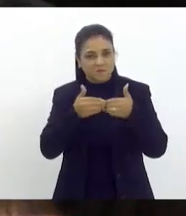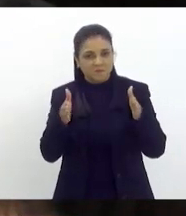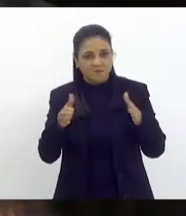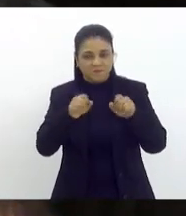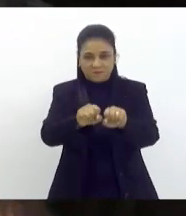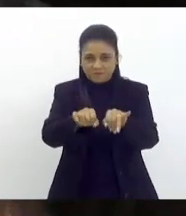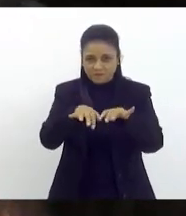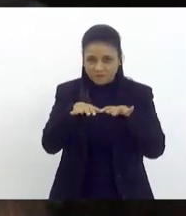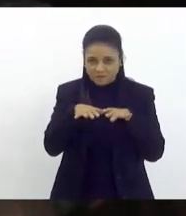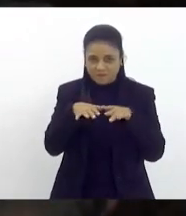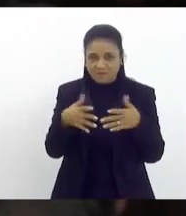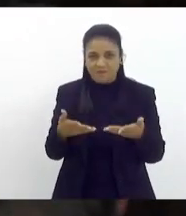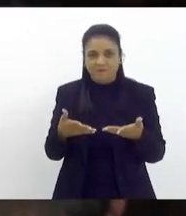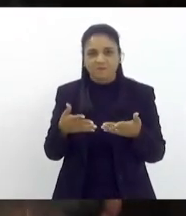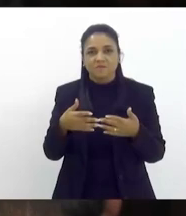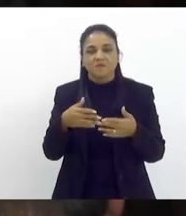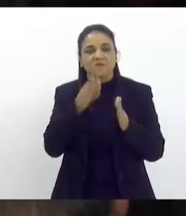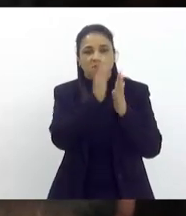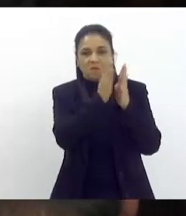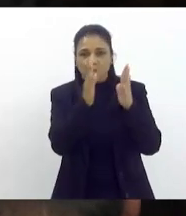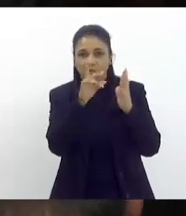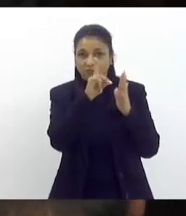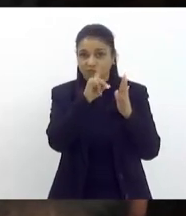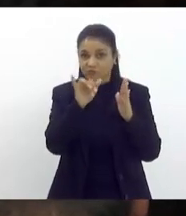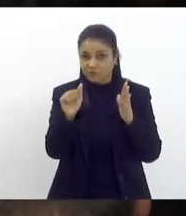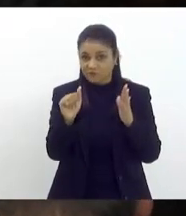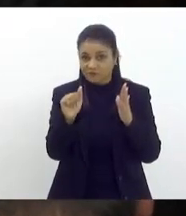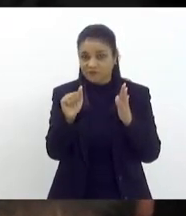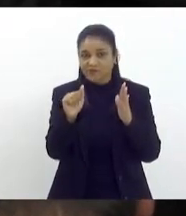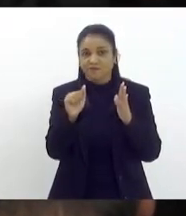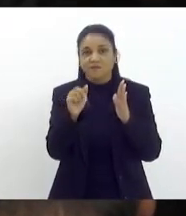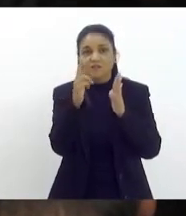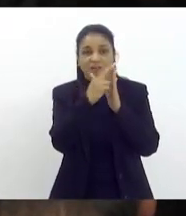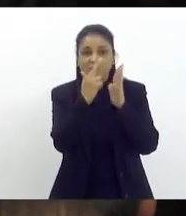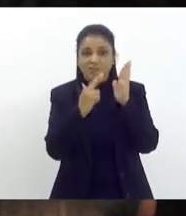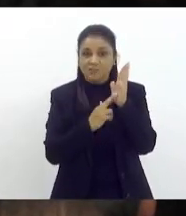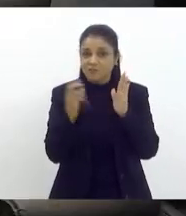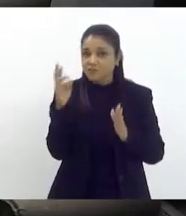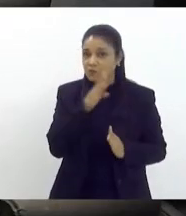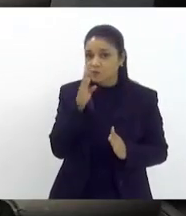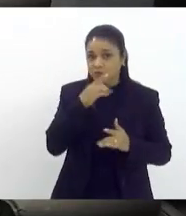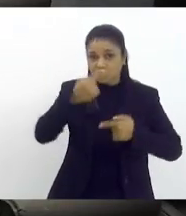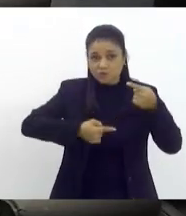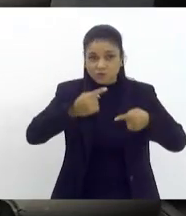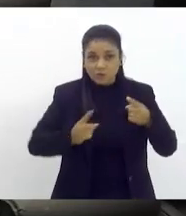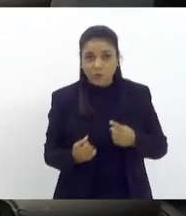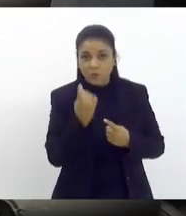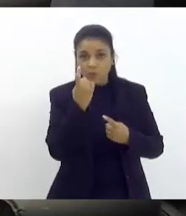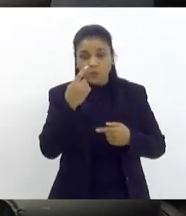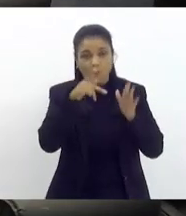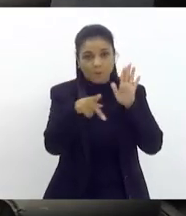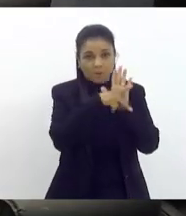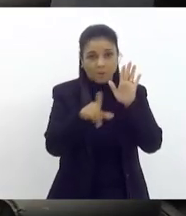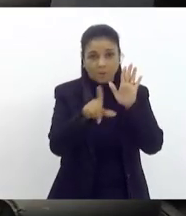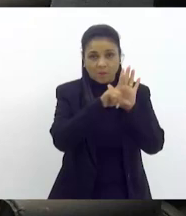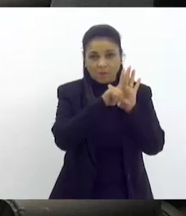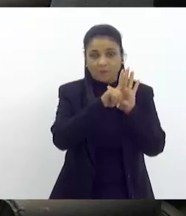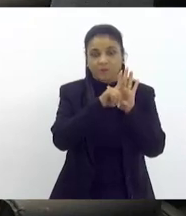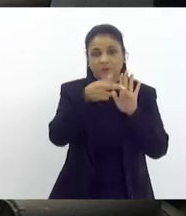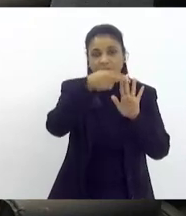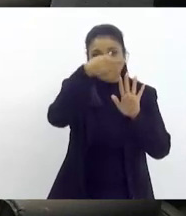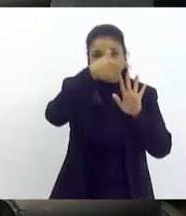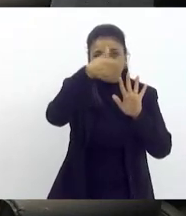sessão passe a ordem do dia em regime de urgência e discussão única projeto de resolução número